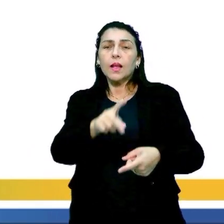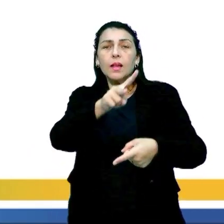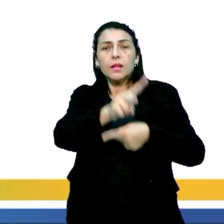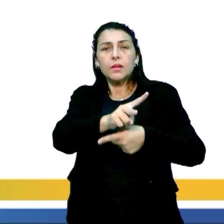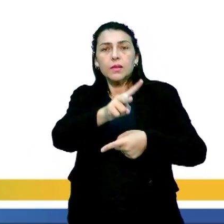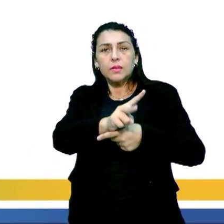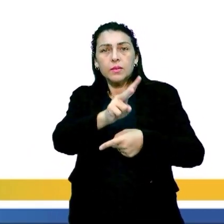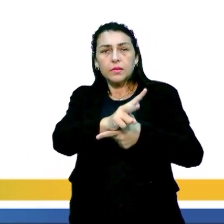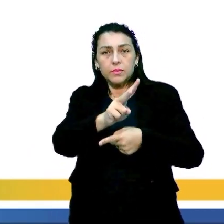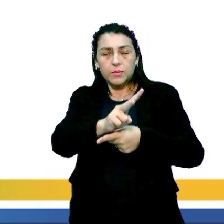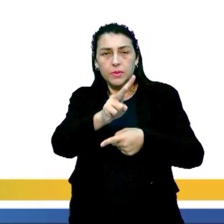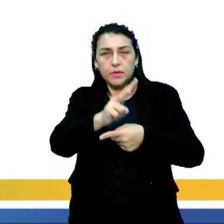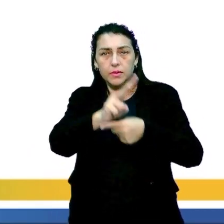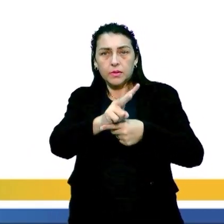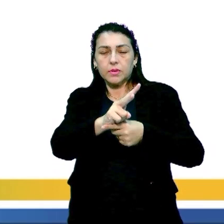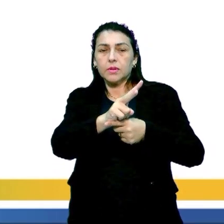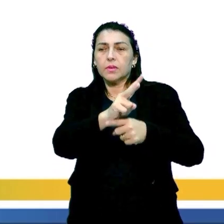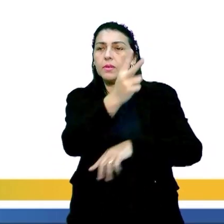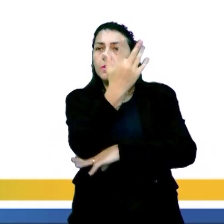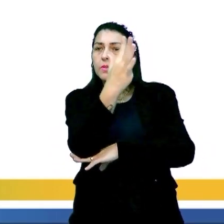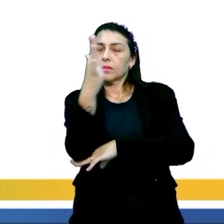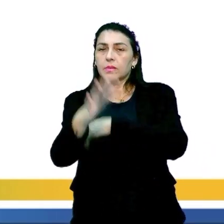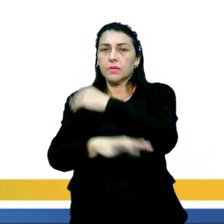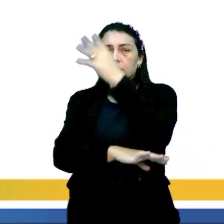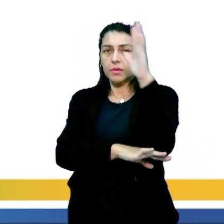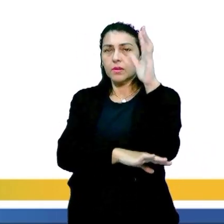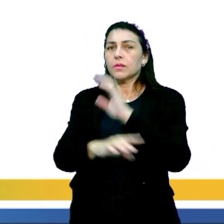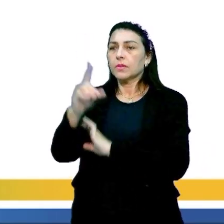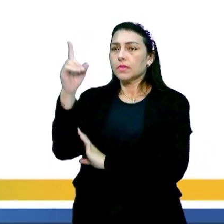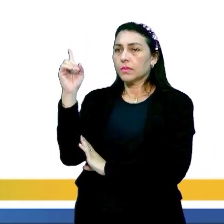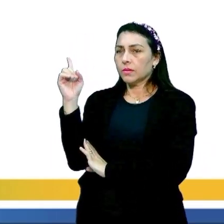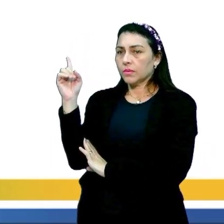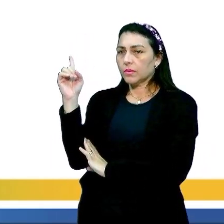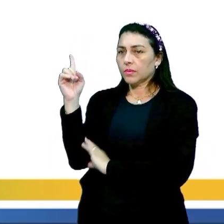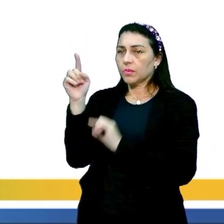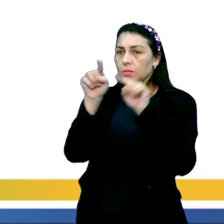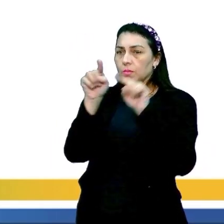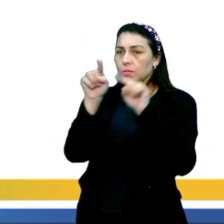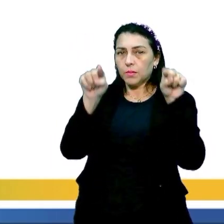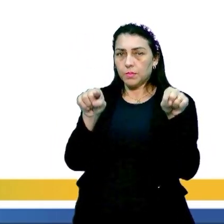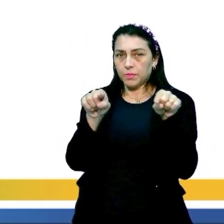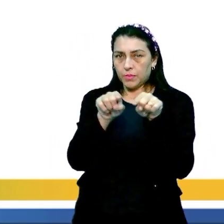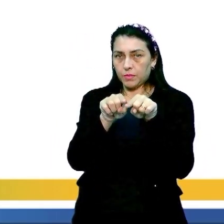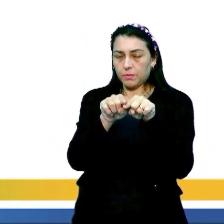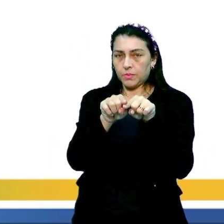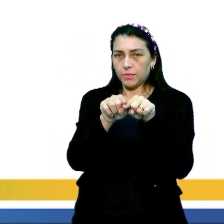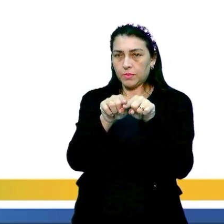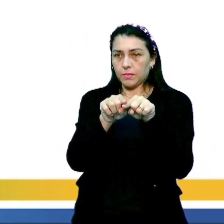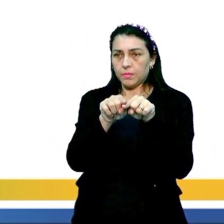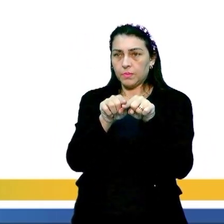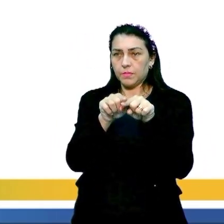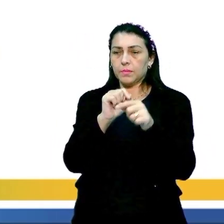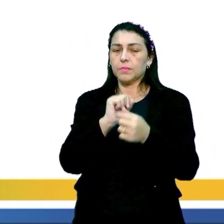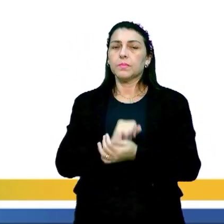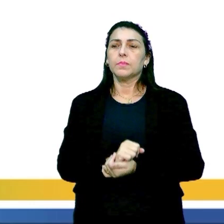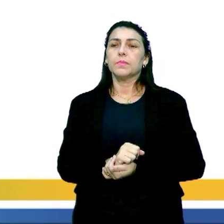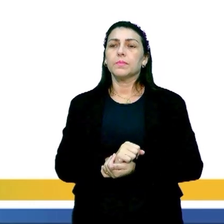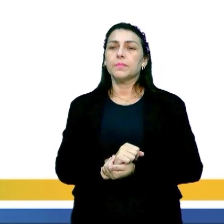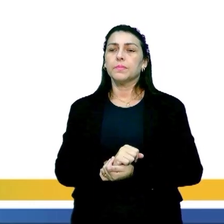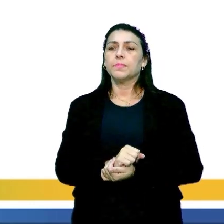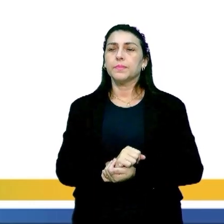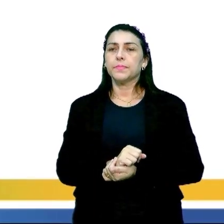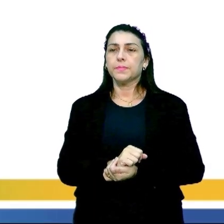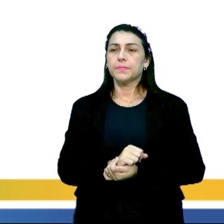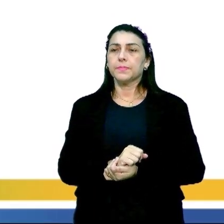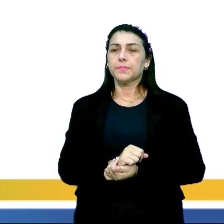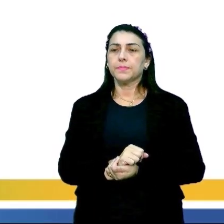um ambiente lá inteiro, no primeiro quadrinho aí. Deixa eu ver se eu consigo aqui. Está aqui o primeiro